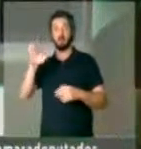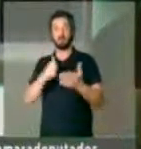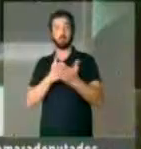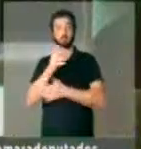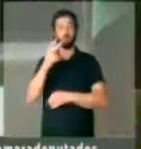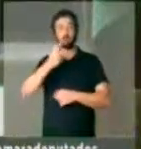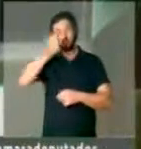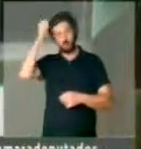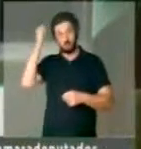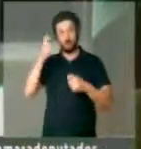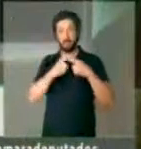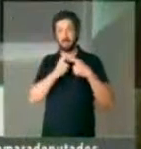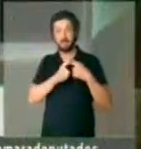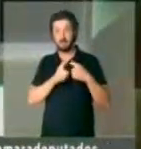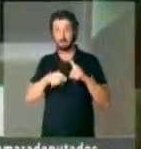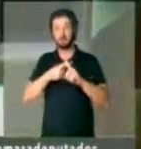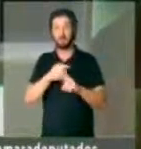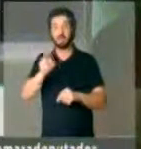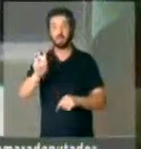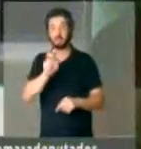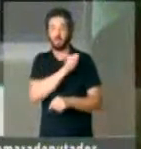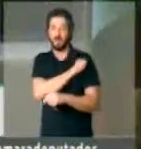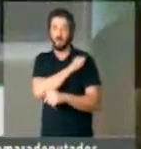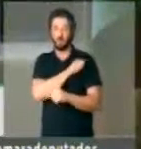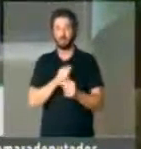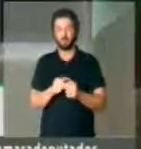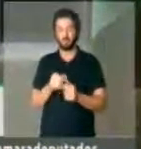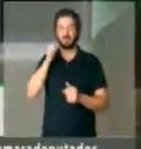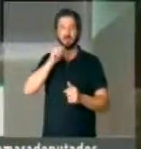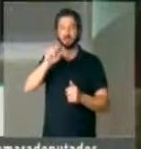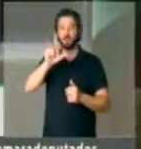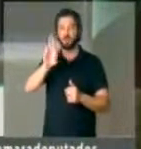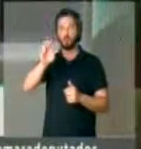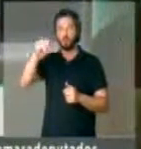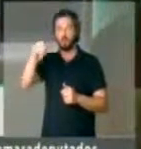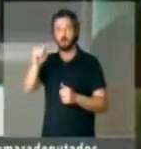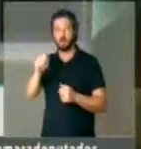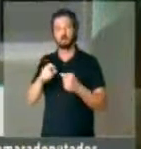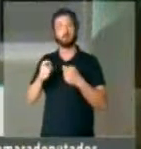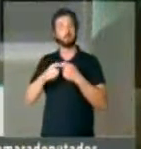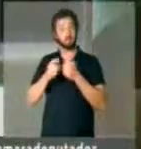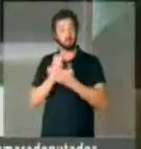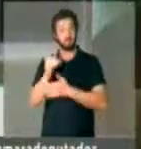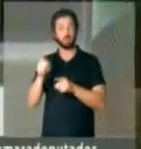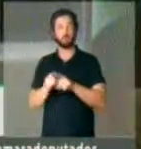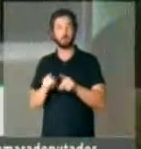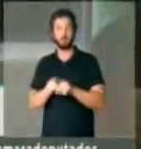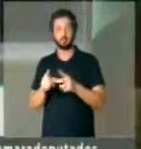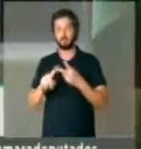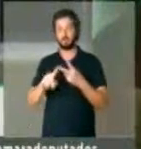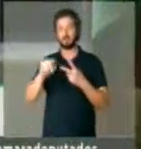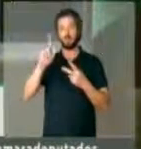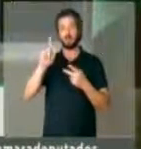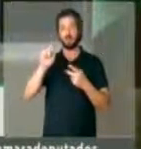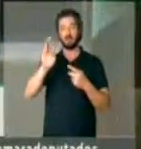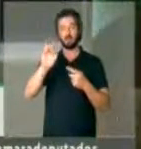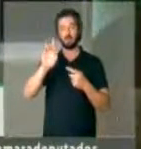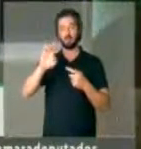aprovada no vestibular de medicina, além de mais 5 alunos aqui, a Luana, em medicina também, na Univasf,